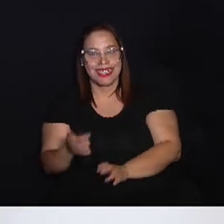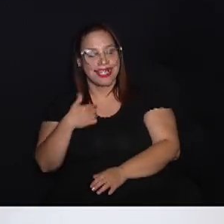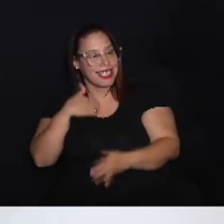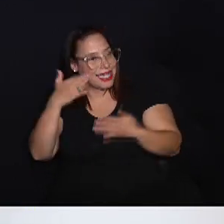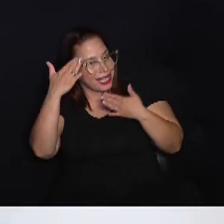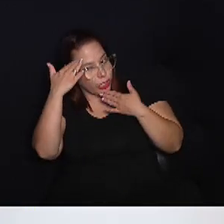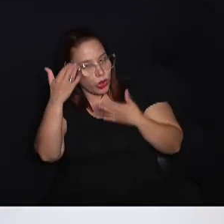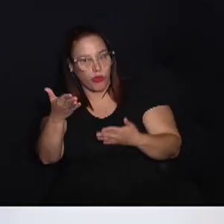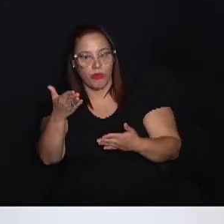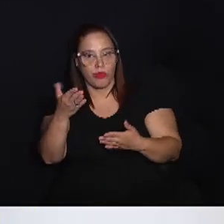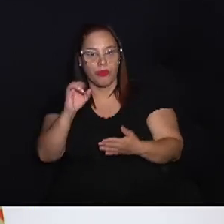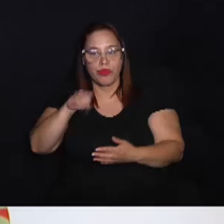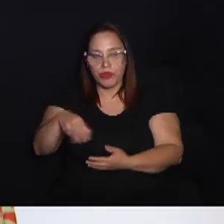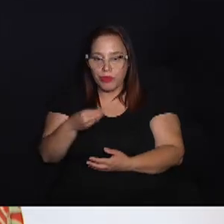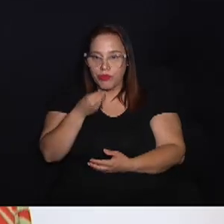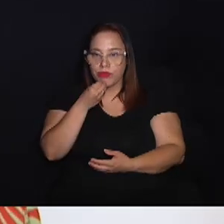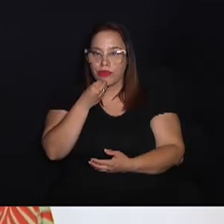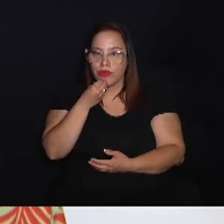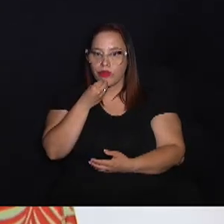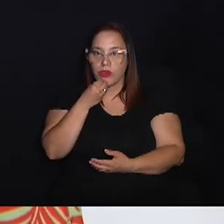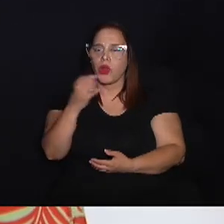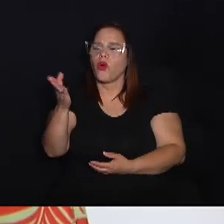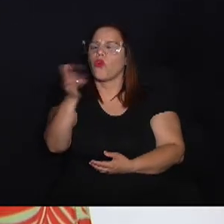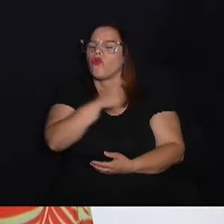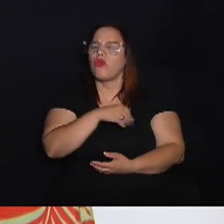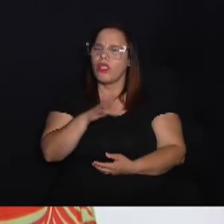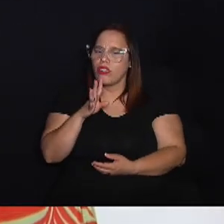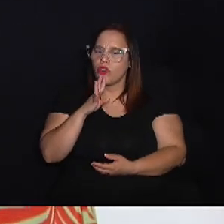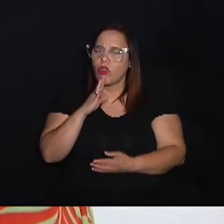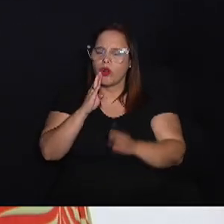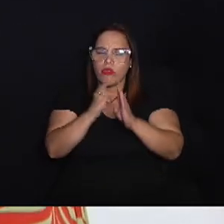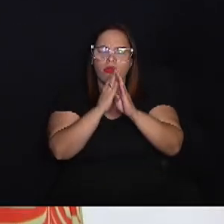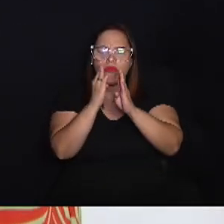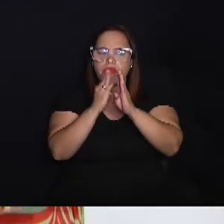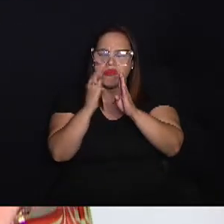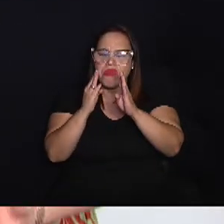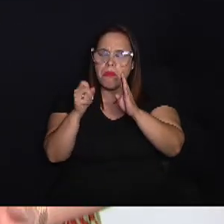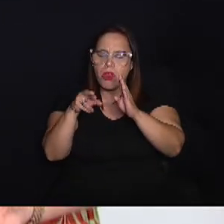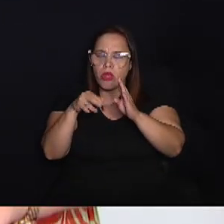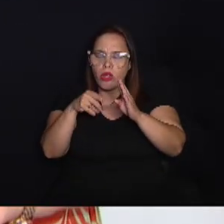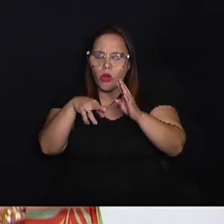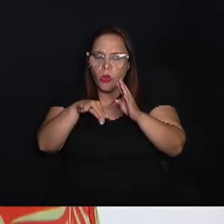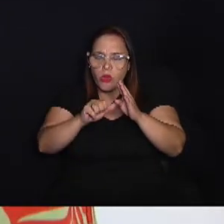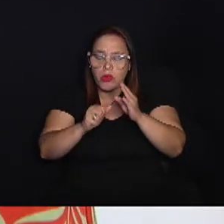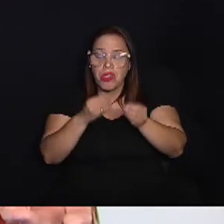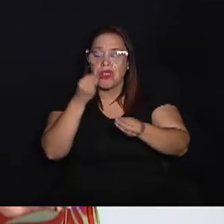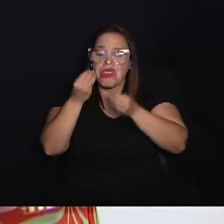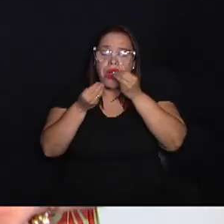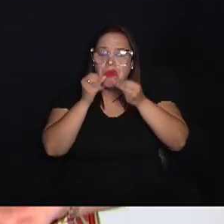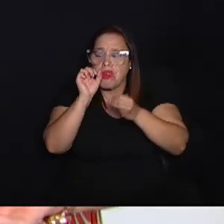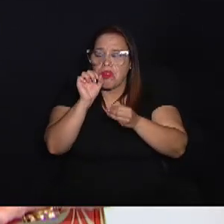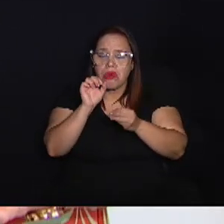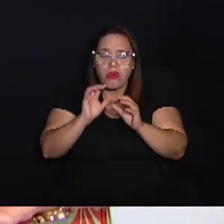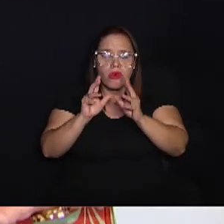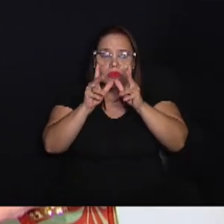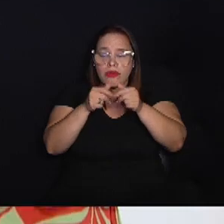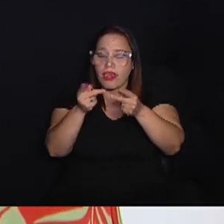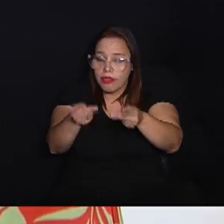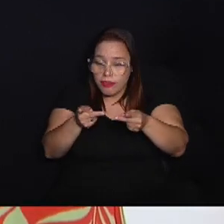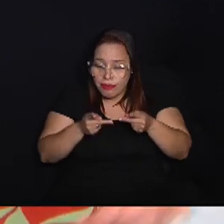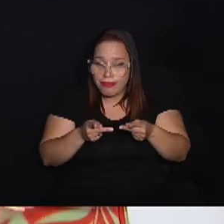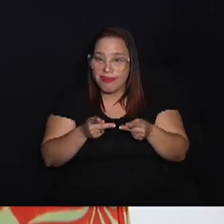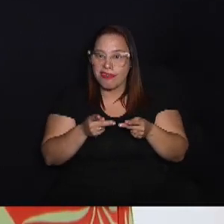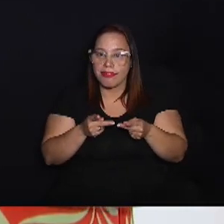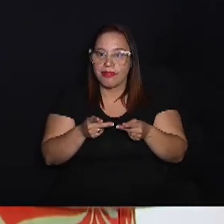Eu que agradeço a oportunidade e venham conhecer a biblioteconomia, venham saber o que é. Vocês todos estão